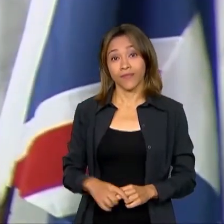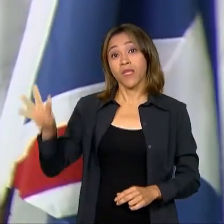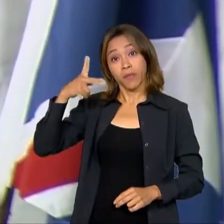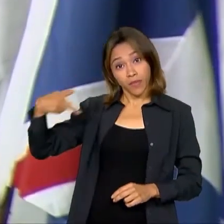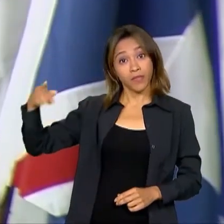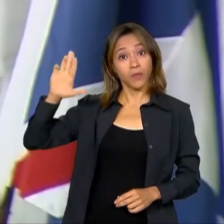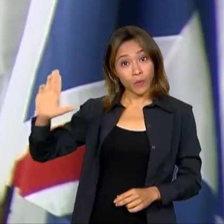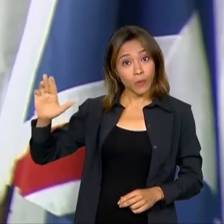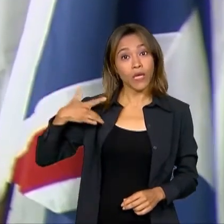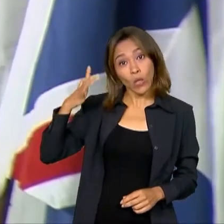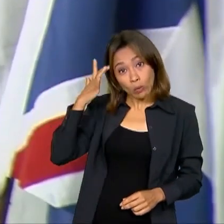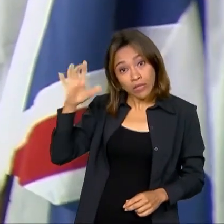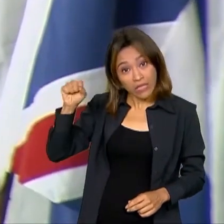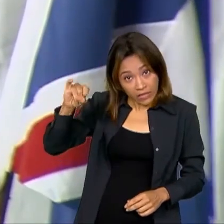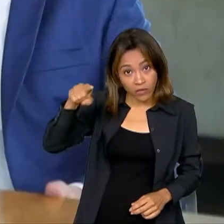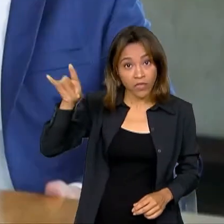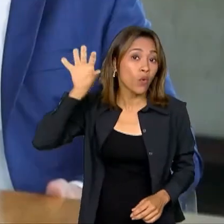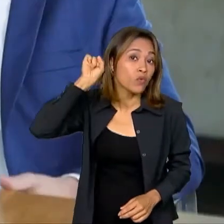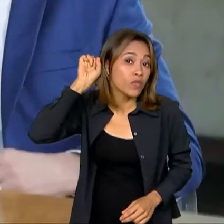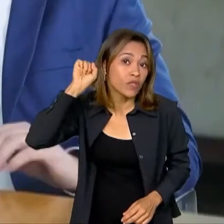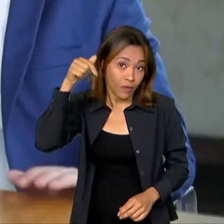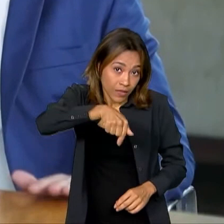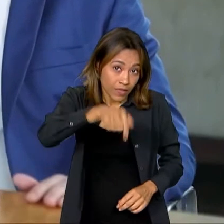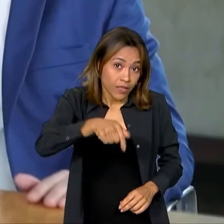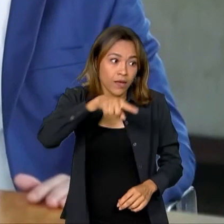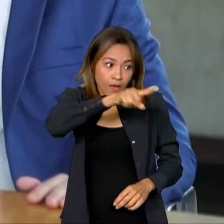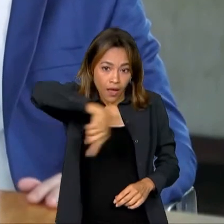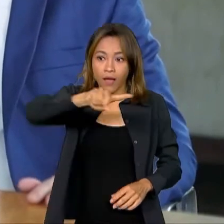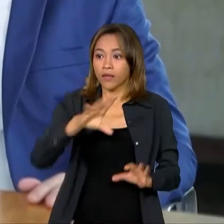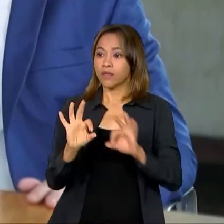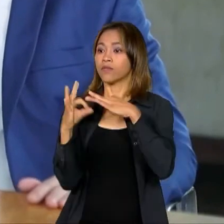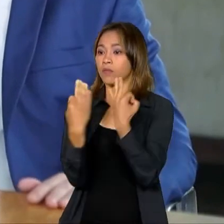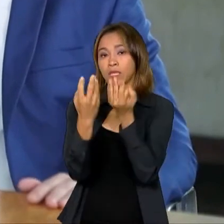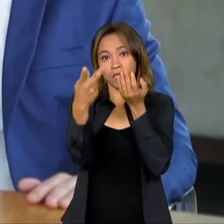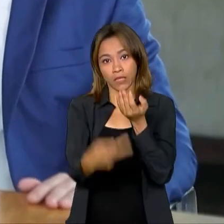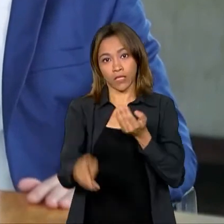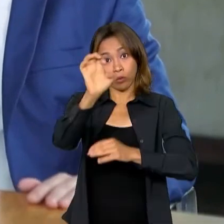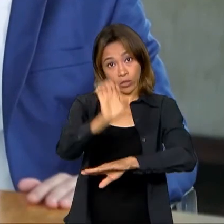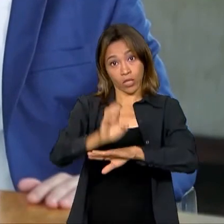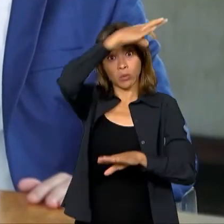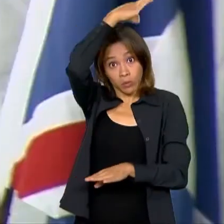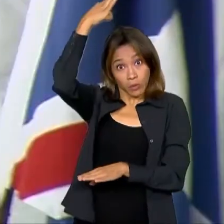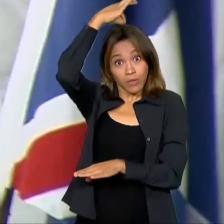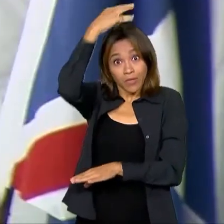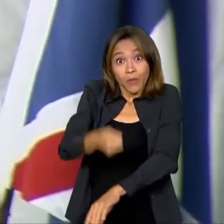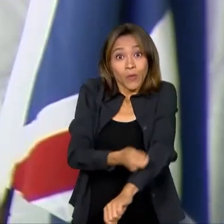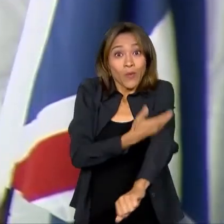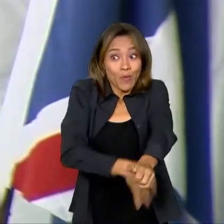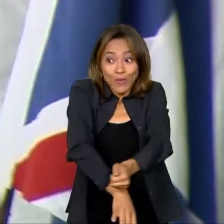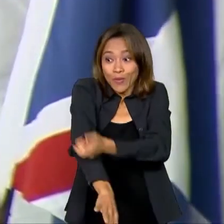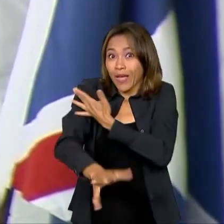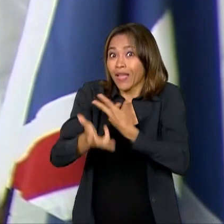Presidente Lula, não sei se o senhor está escutando, mas aqui as famílias de Aracruz do Espírito Santo estão aqui